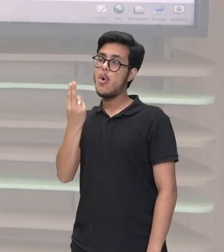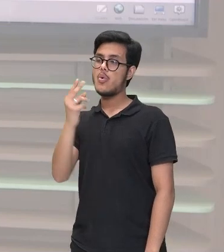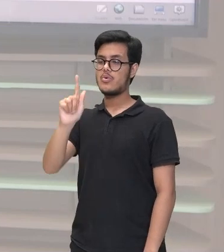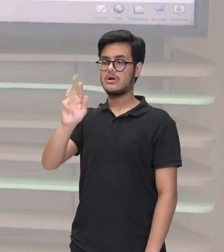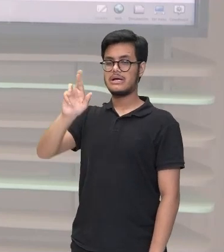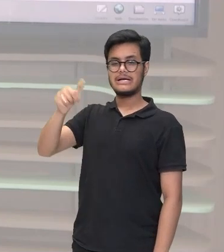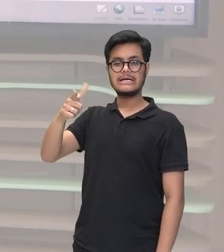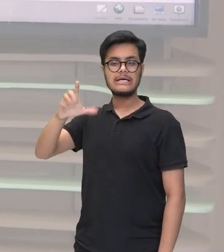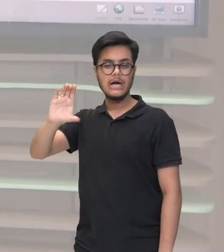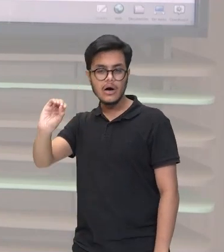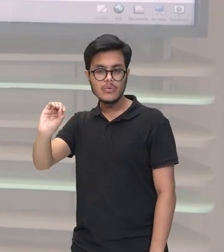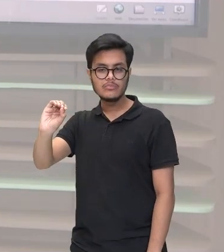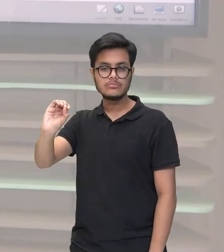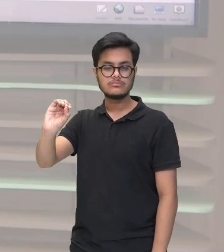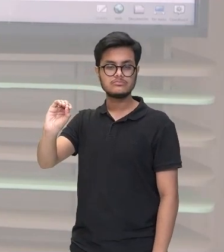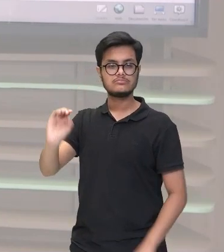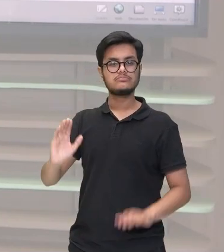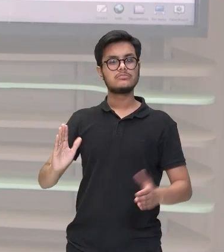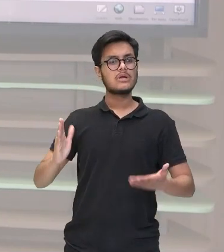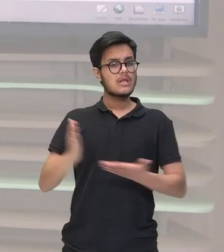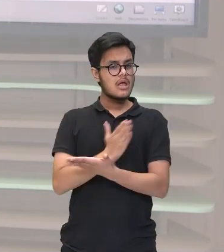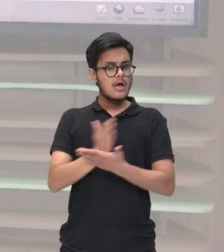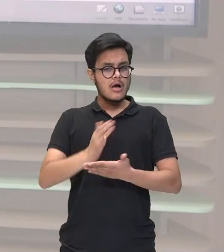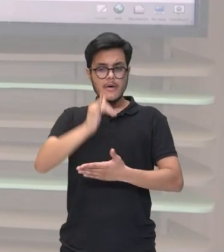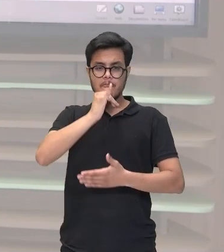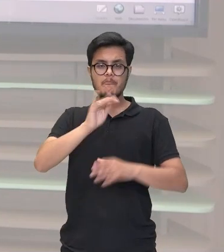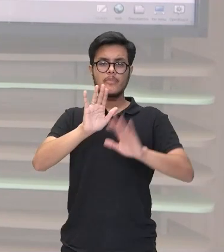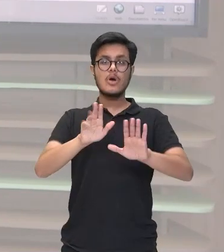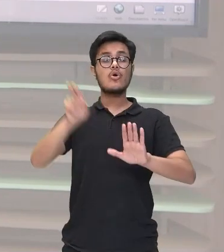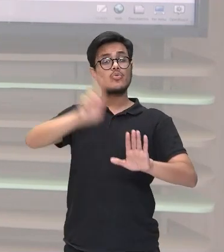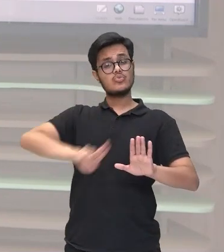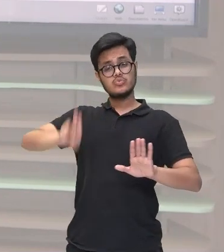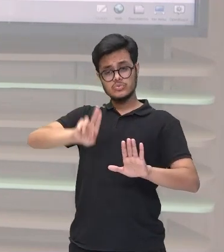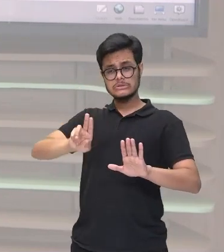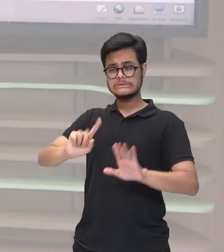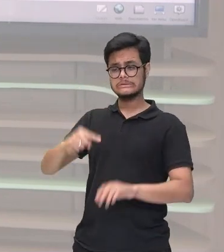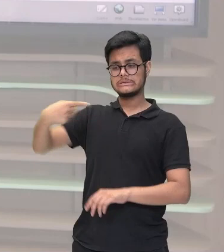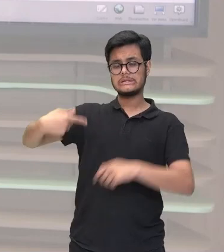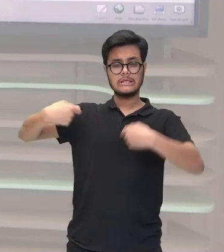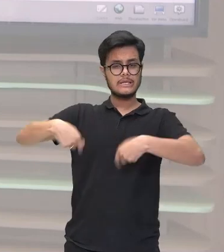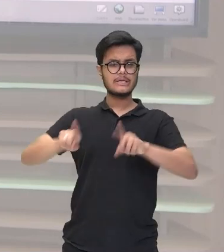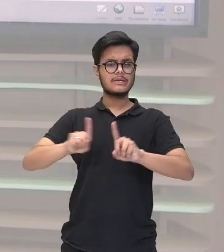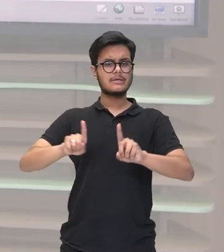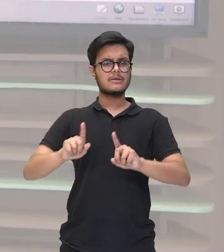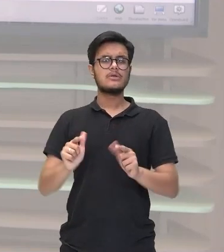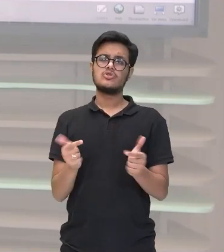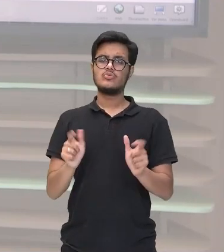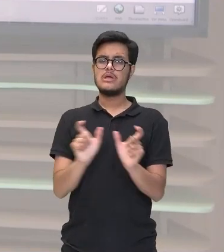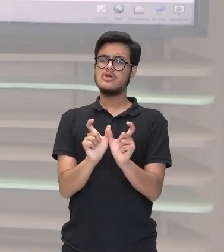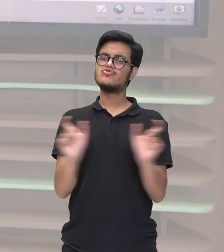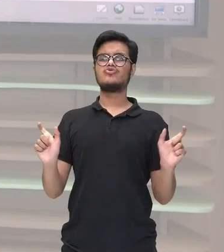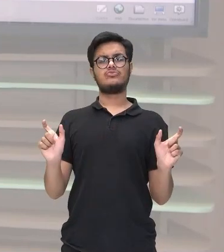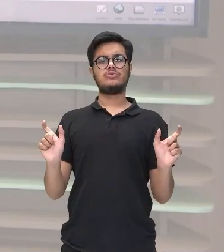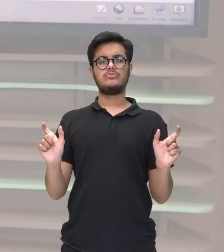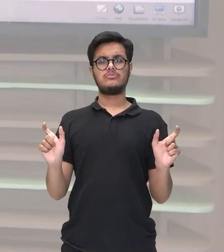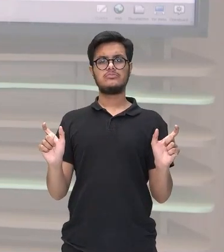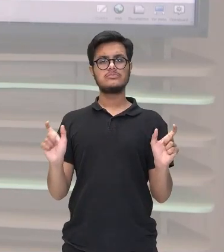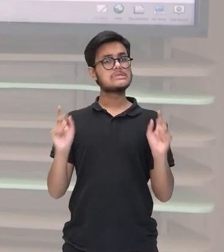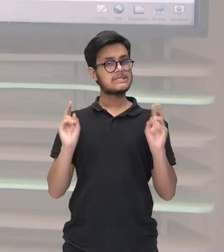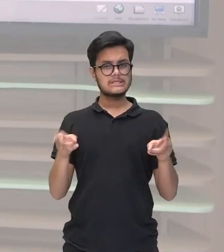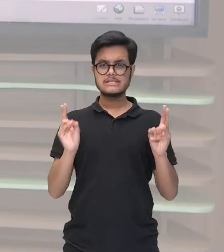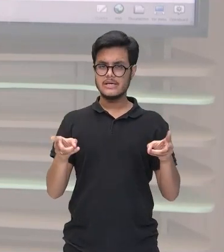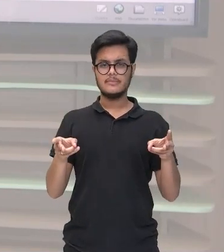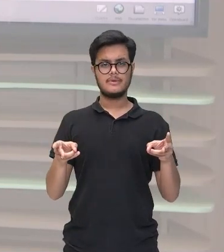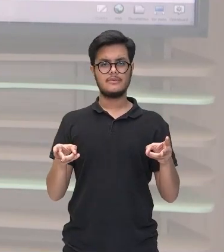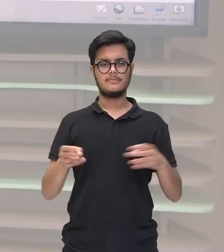caso de palavras que não utilizam esses prefixos, eles nunca vão ficar juntos, sempre vão ficar separados, tá